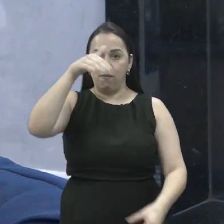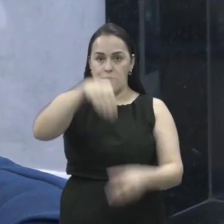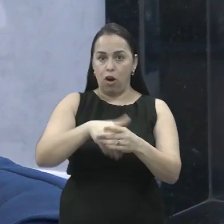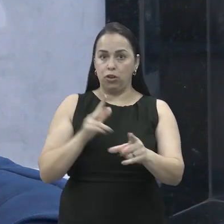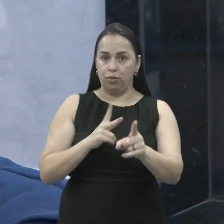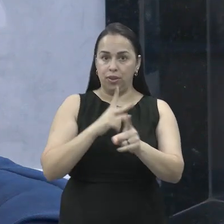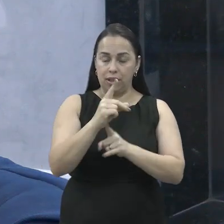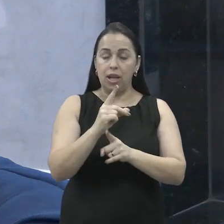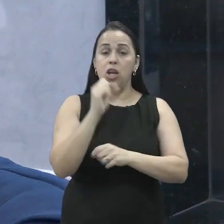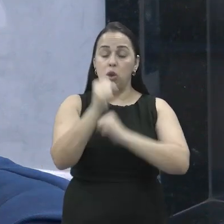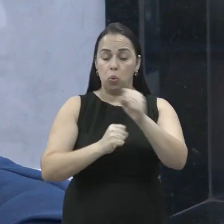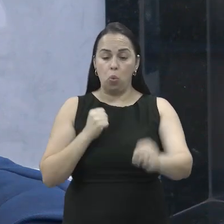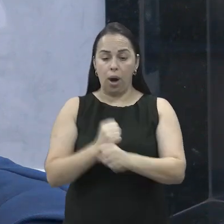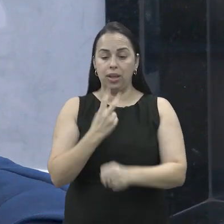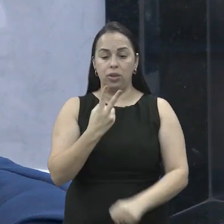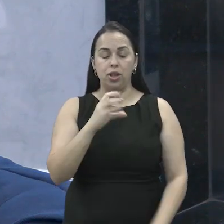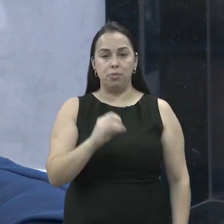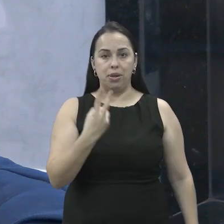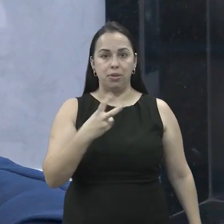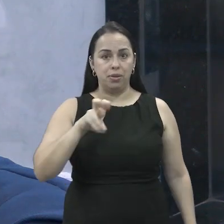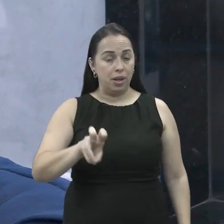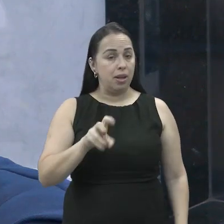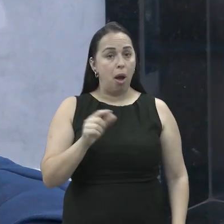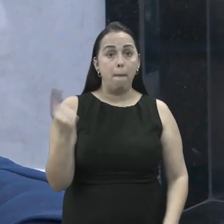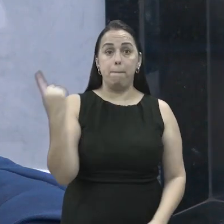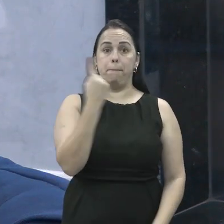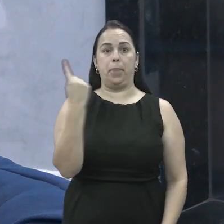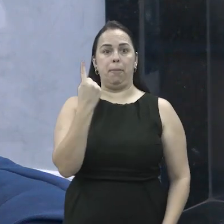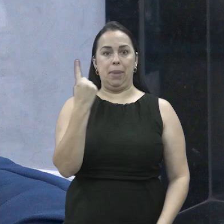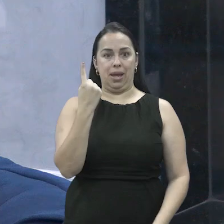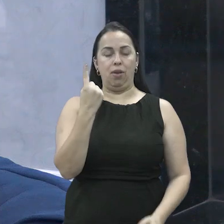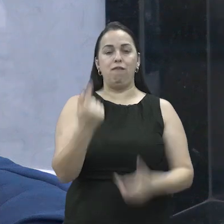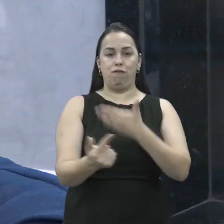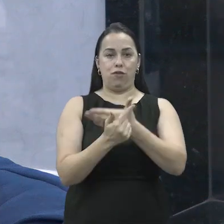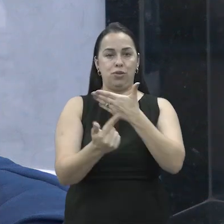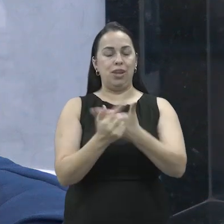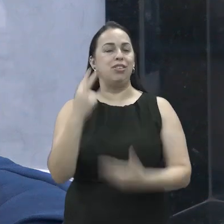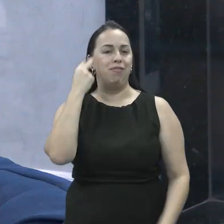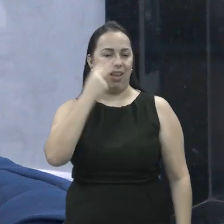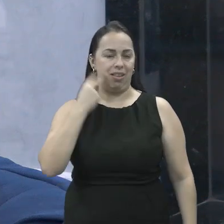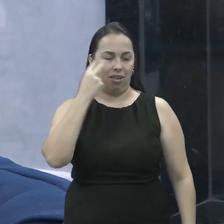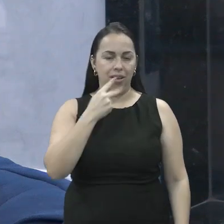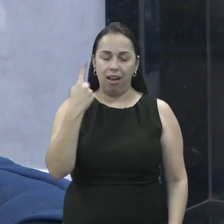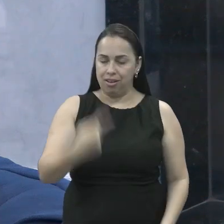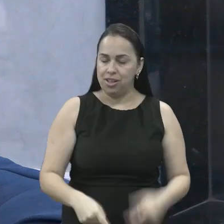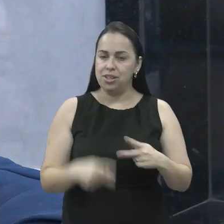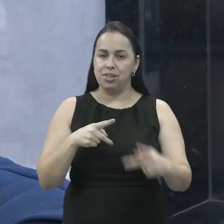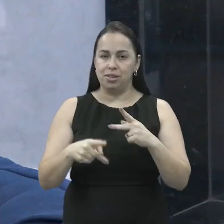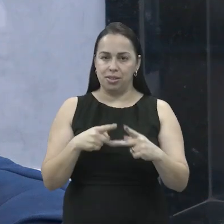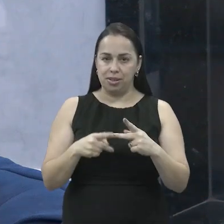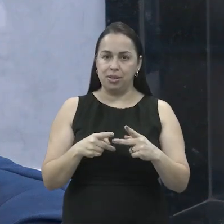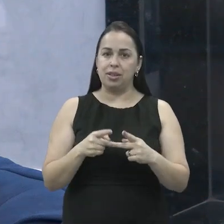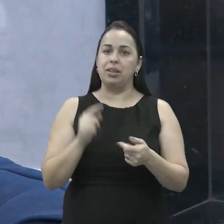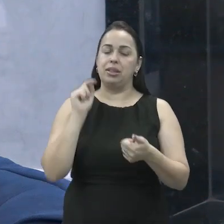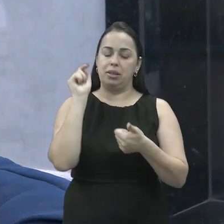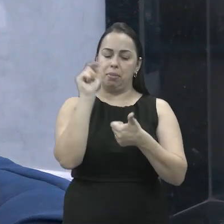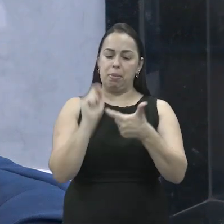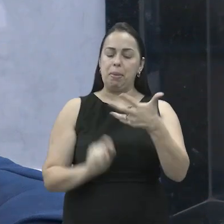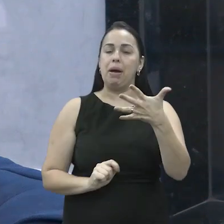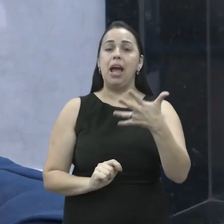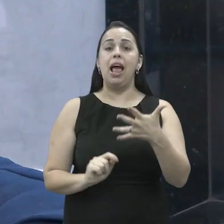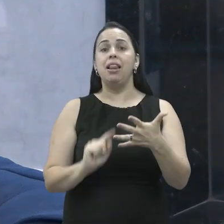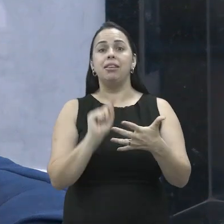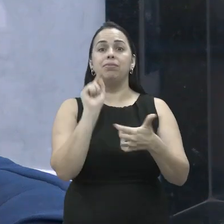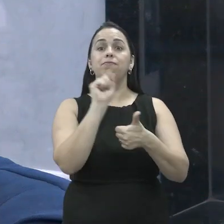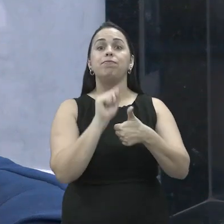4.926 votos e, a partir de 2025, exercerá seu primeiro mandato como vereador em São José dos Campos.